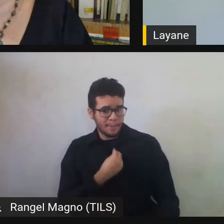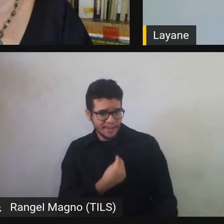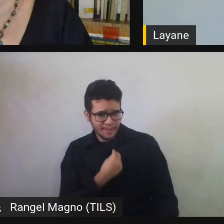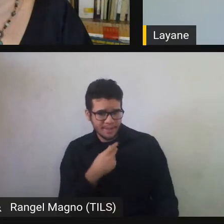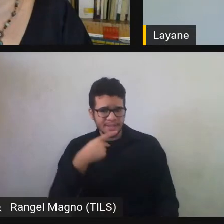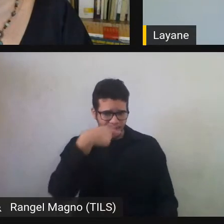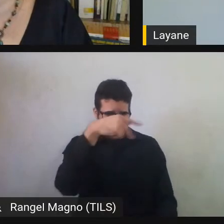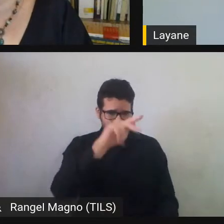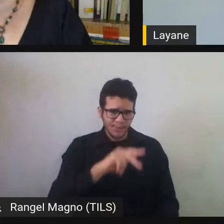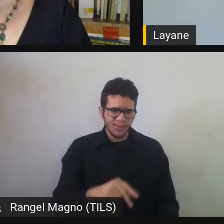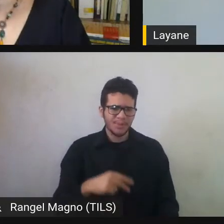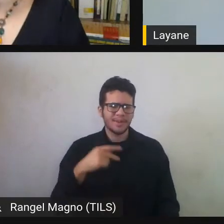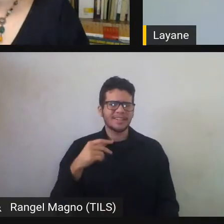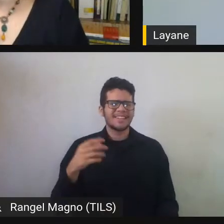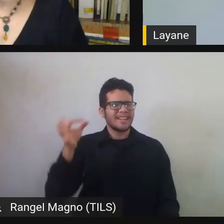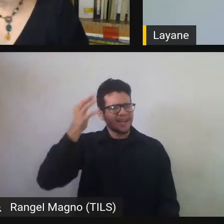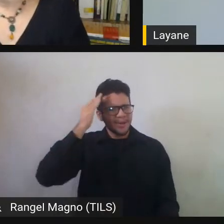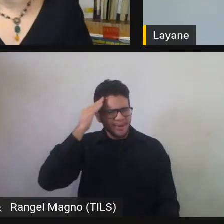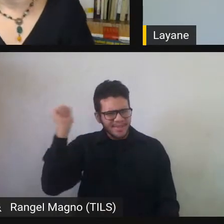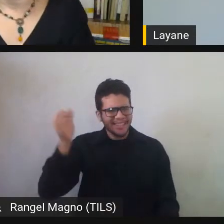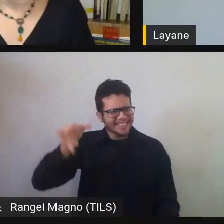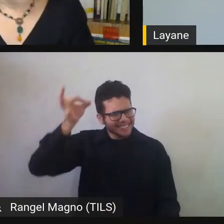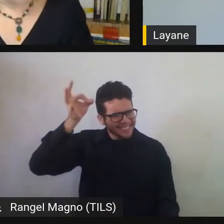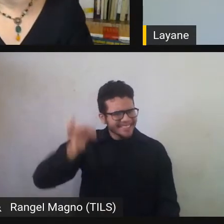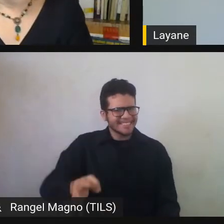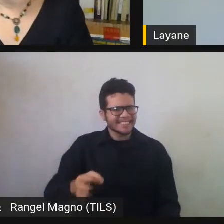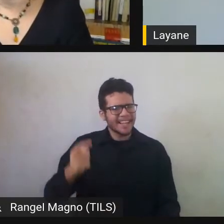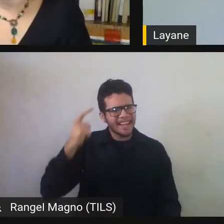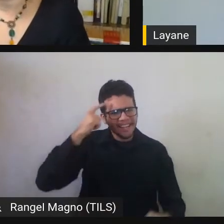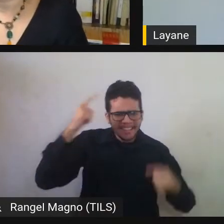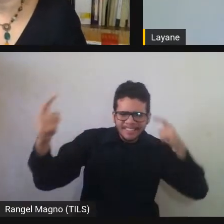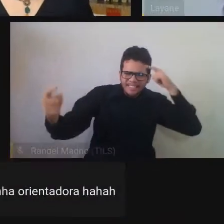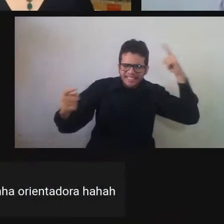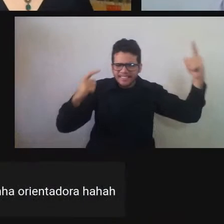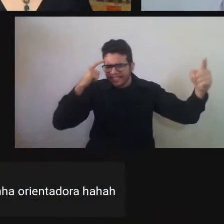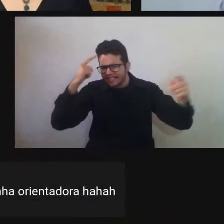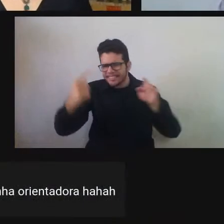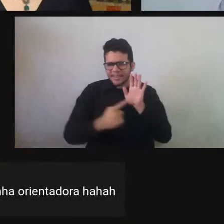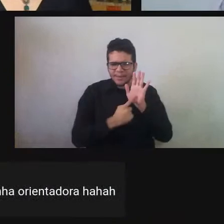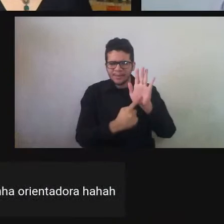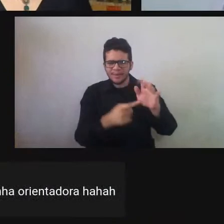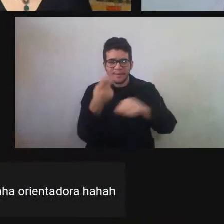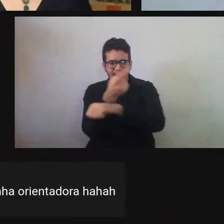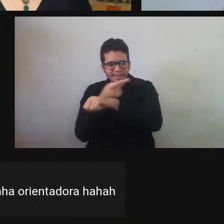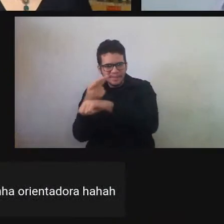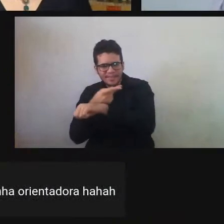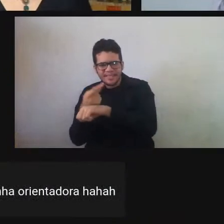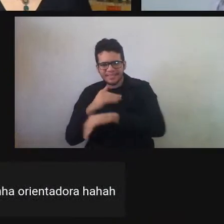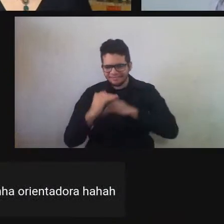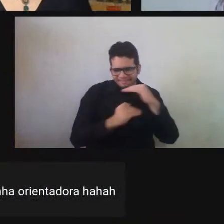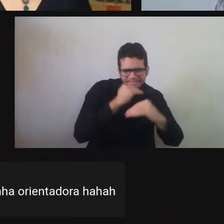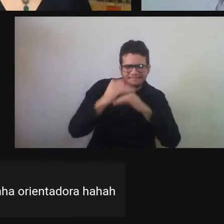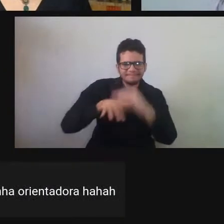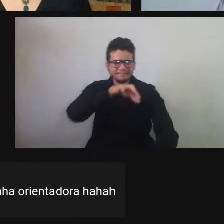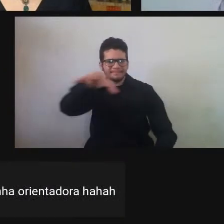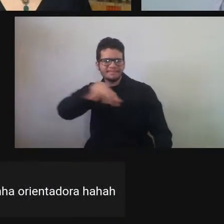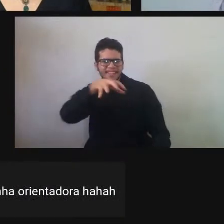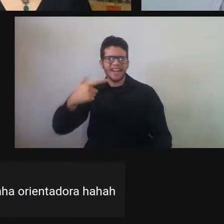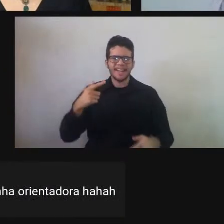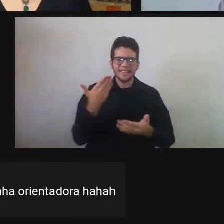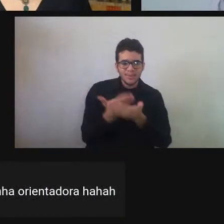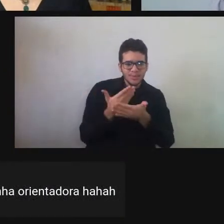certeza que as ideias apresentadas elas são muito importantes para as pesquisas que estão em desenvolvimento na área de estudos